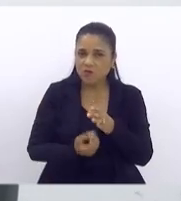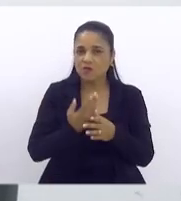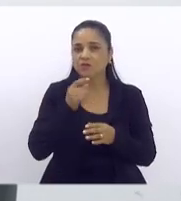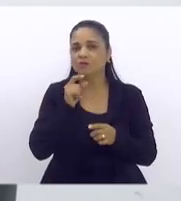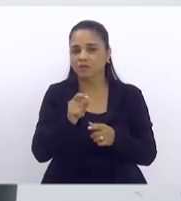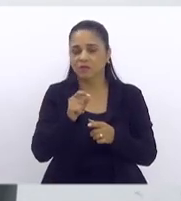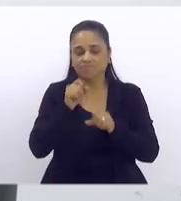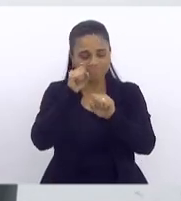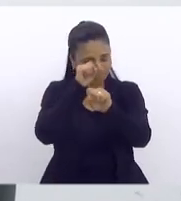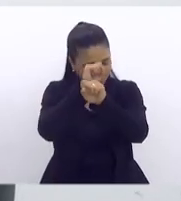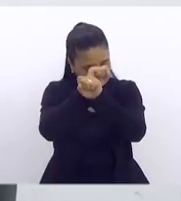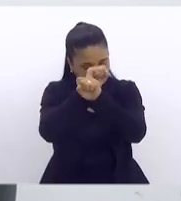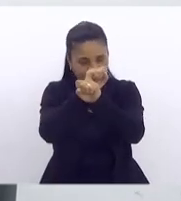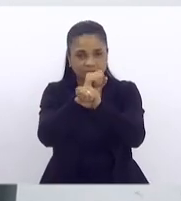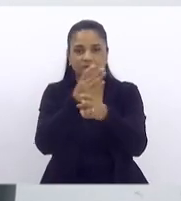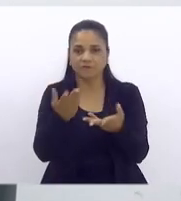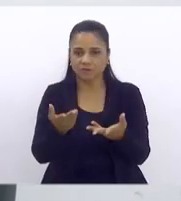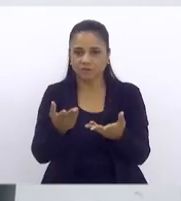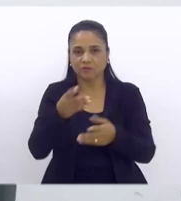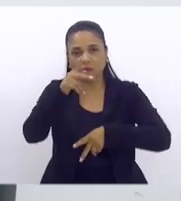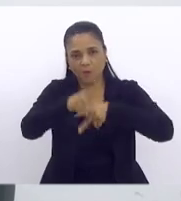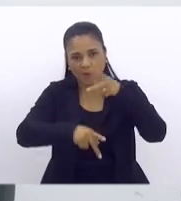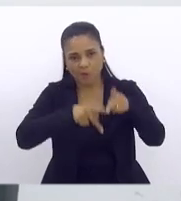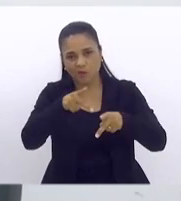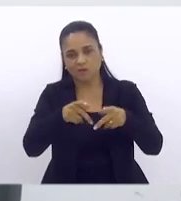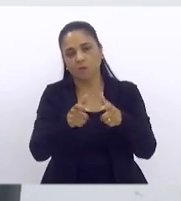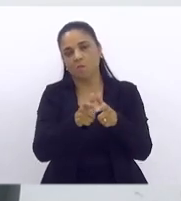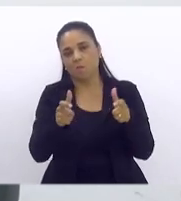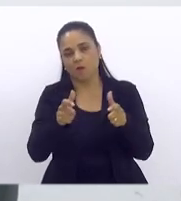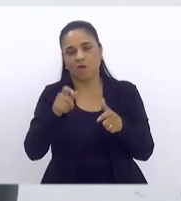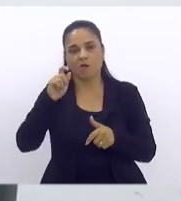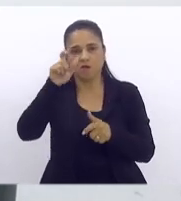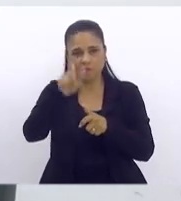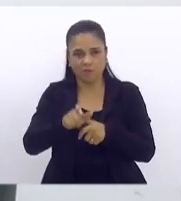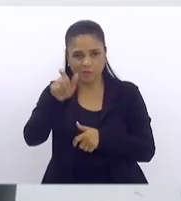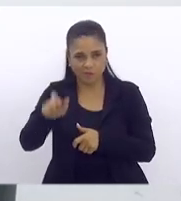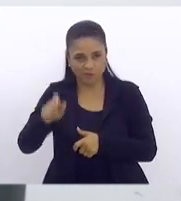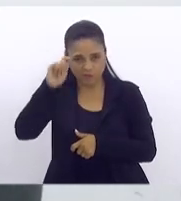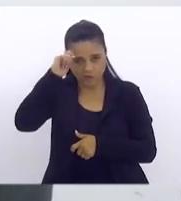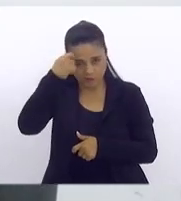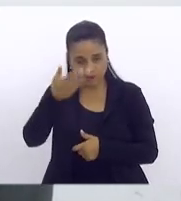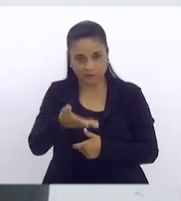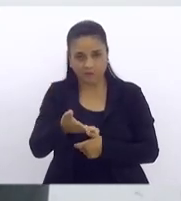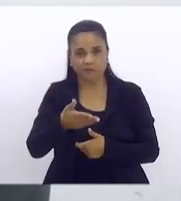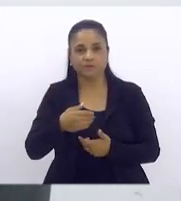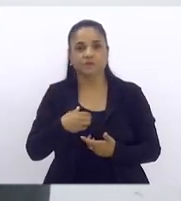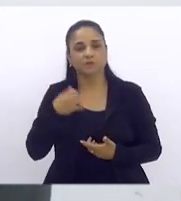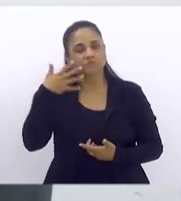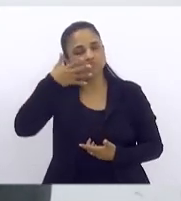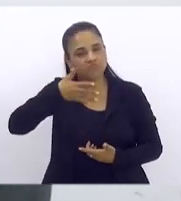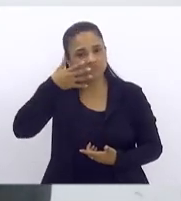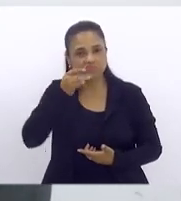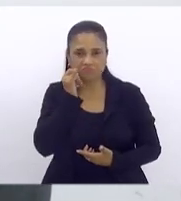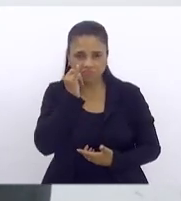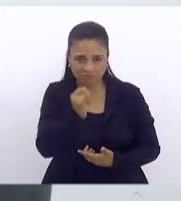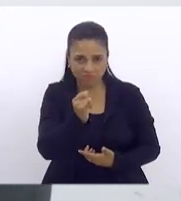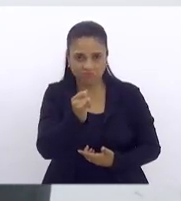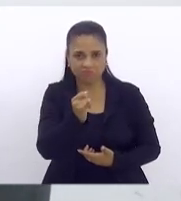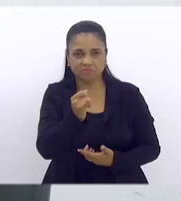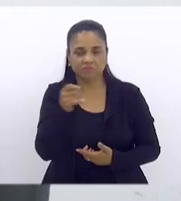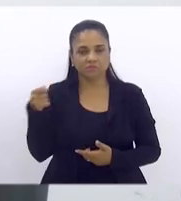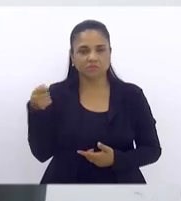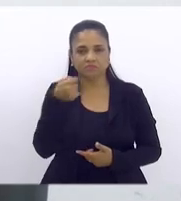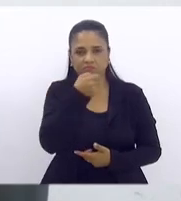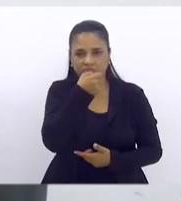de escravização da maior parcela da população, que é negra. Essas eram as minhas considerações, presidenta. Passo a palavra a